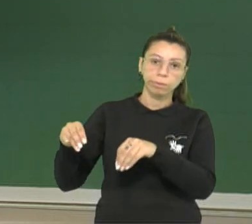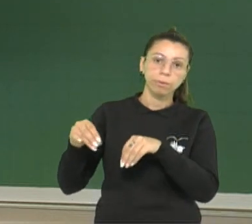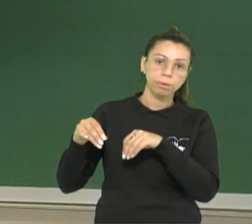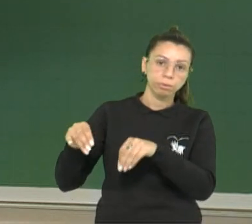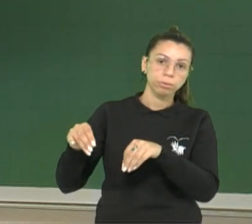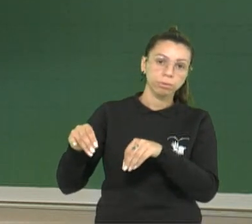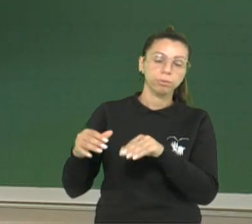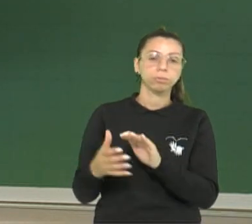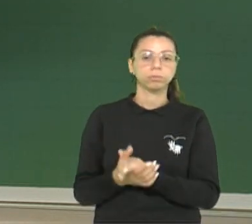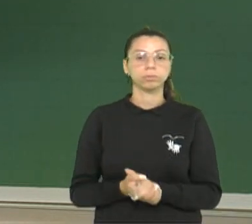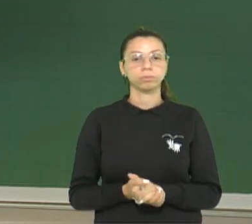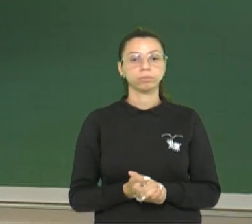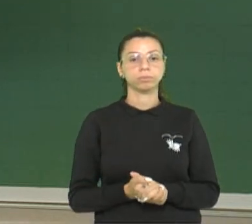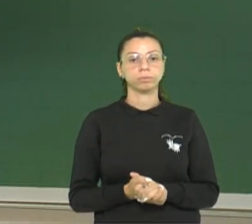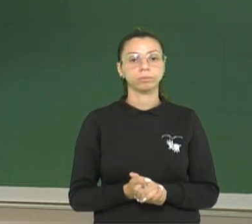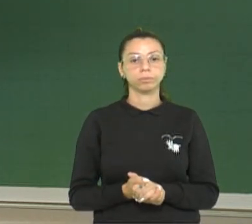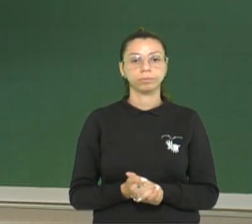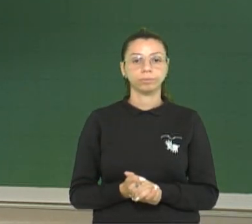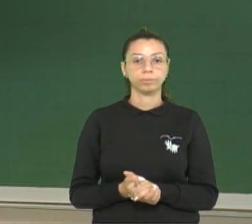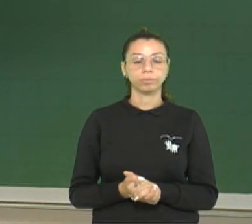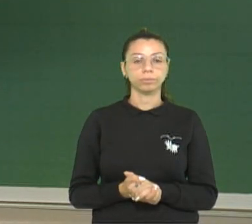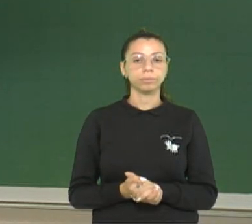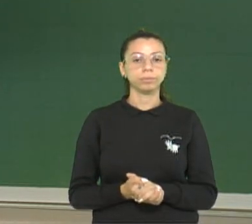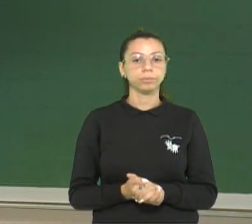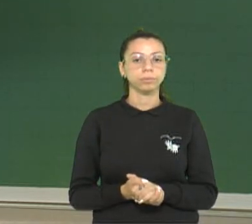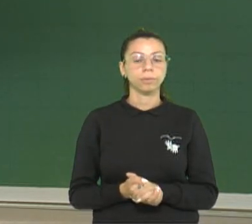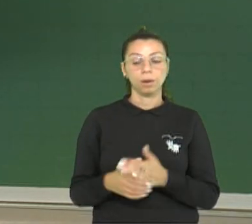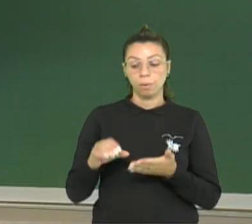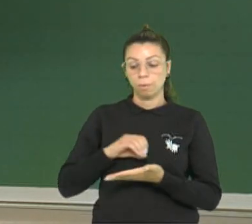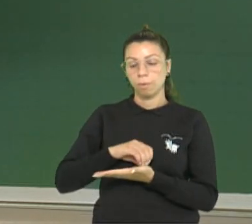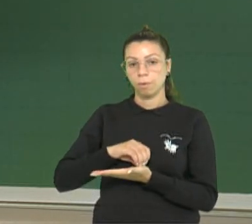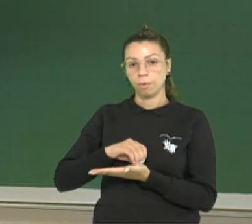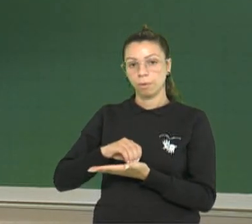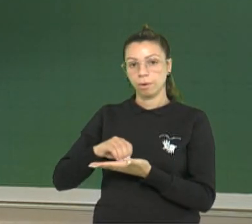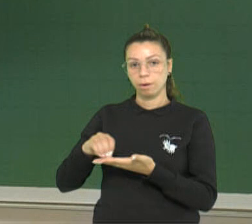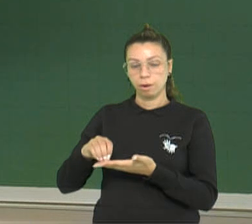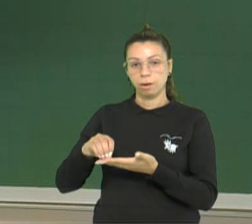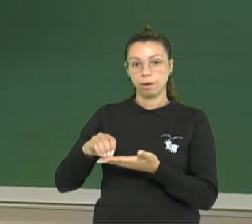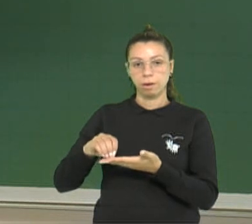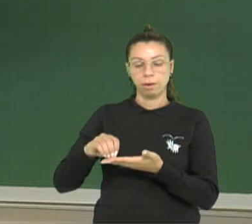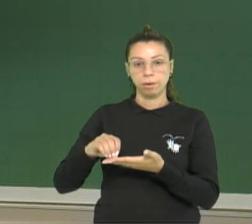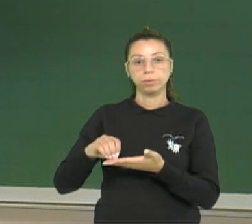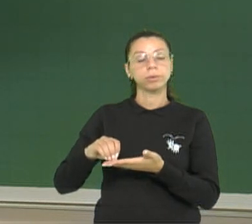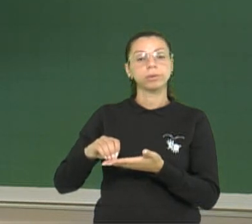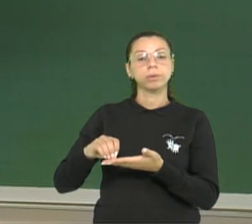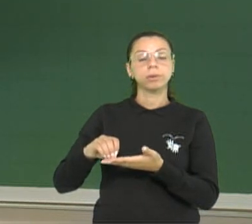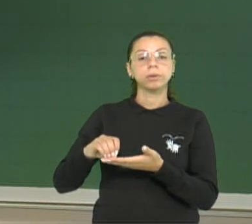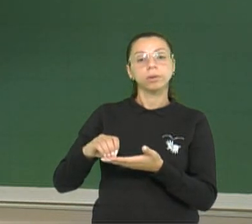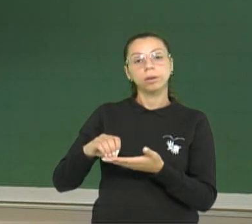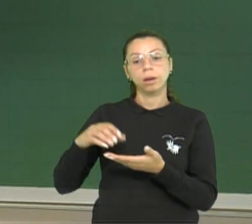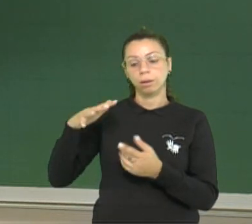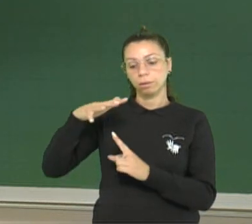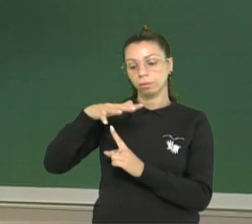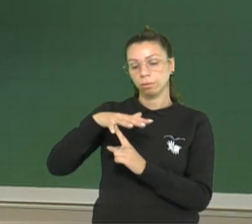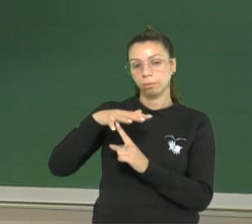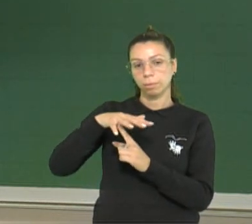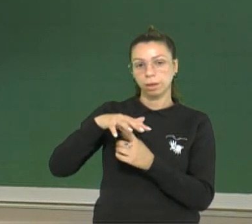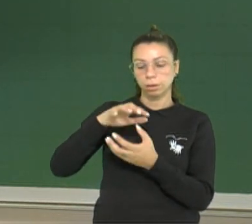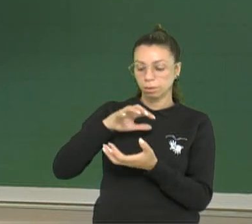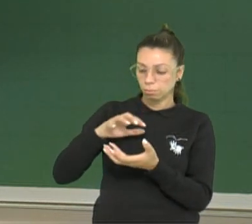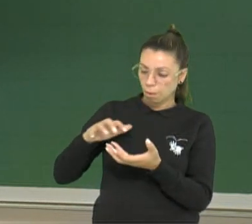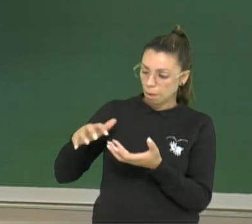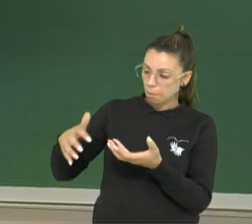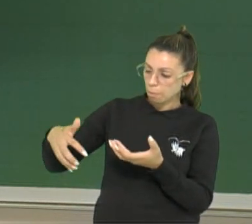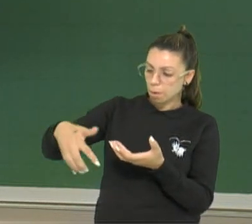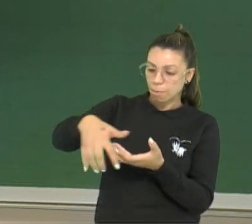Paraná. E esse substrato orgânico que cobre toda a superfície do estado, ele pode ser classificado de várias maneiras,